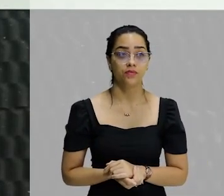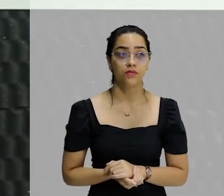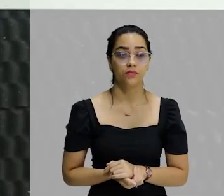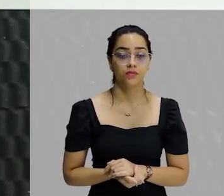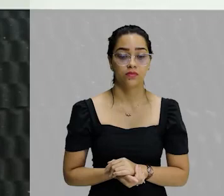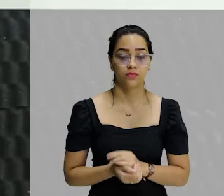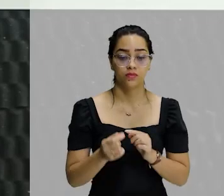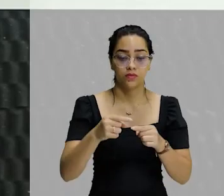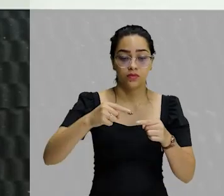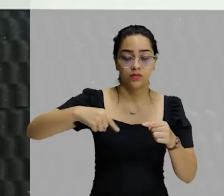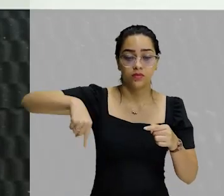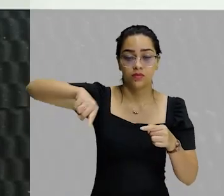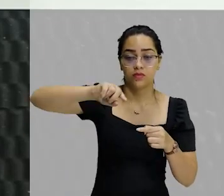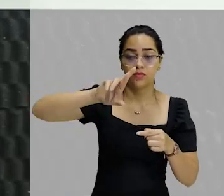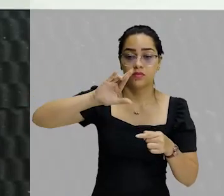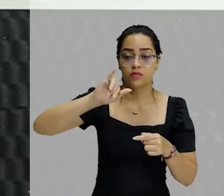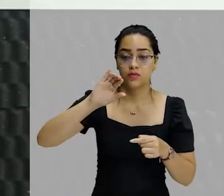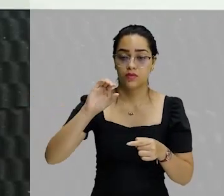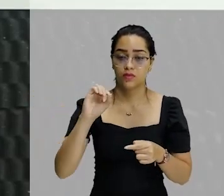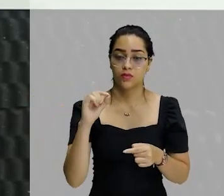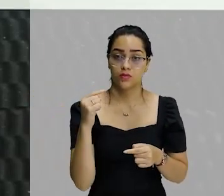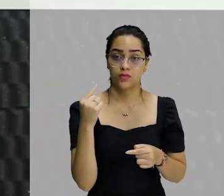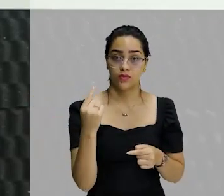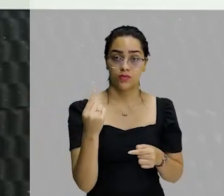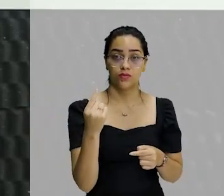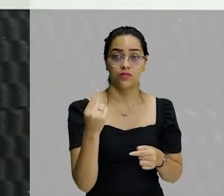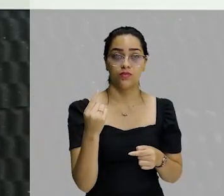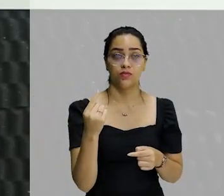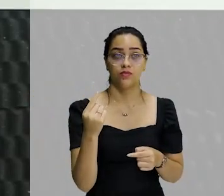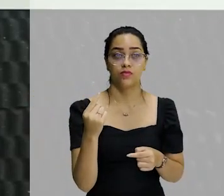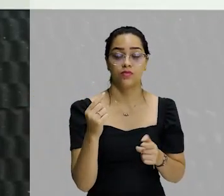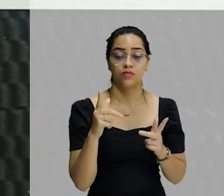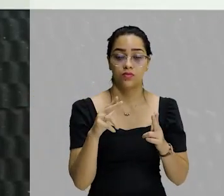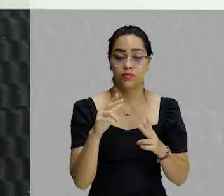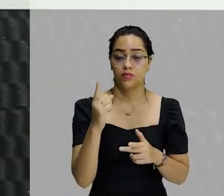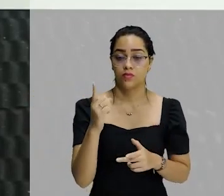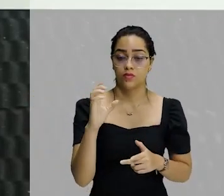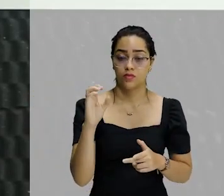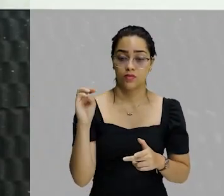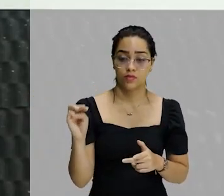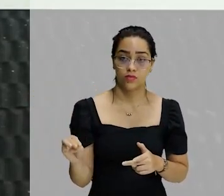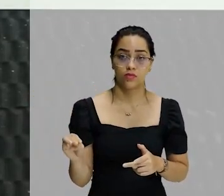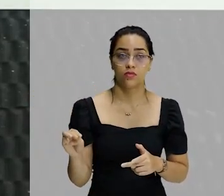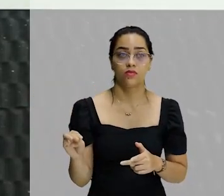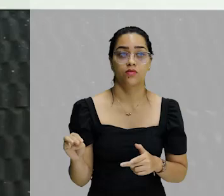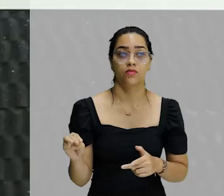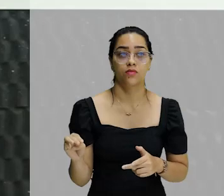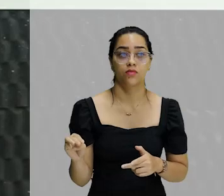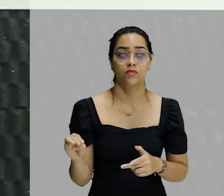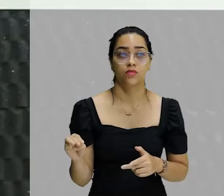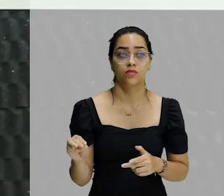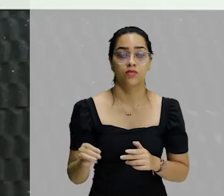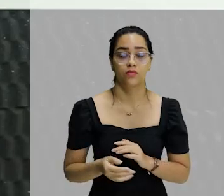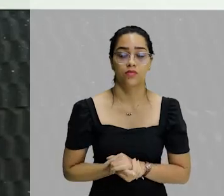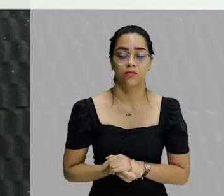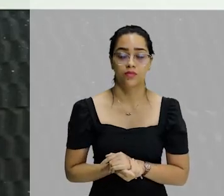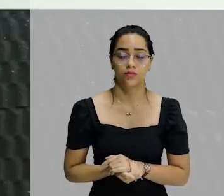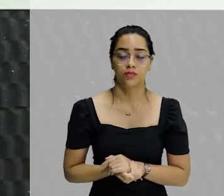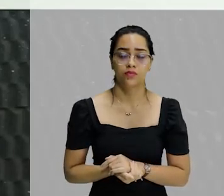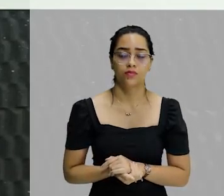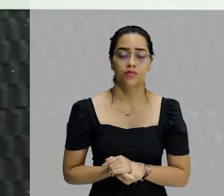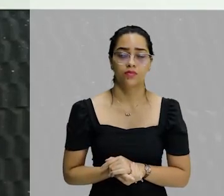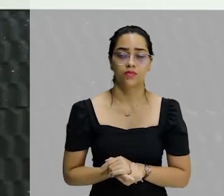um círculo de raio 1. Esse raio aqui é 1 centímetro. É o raio dessa seção